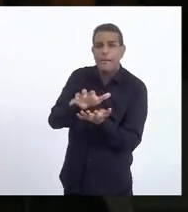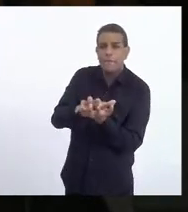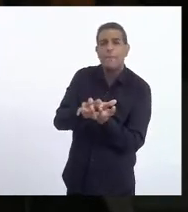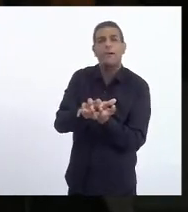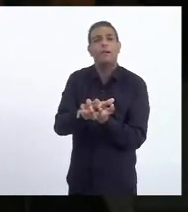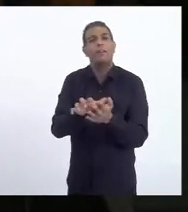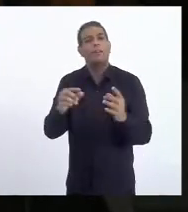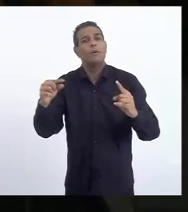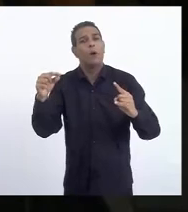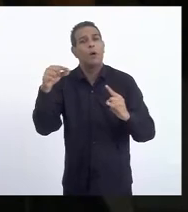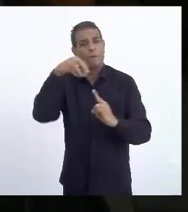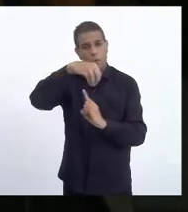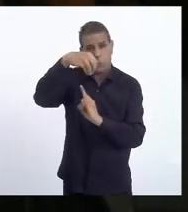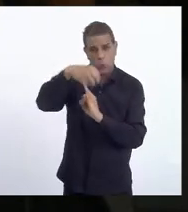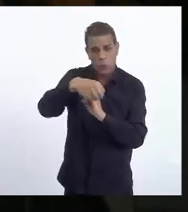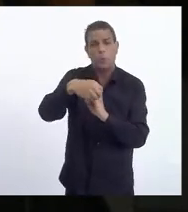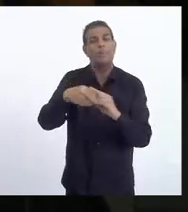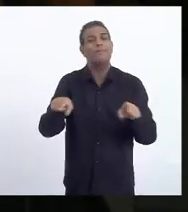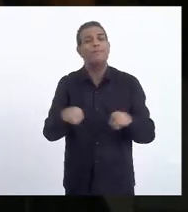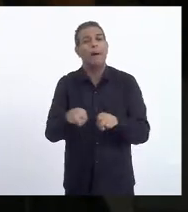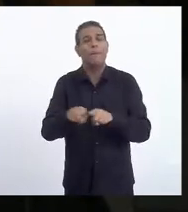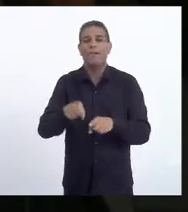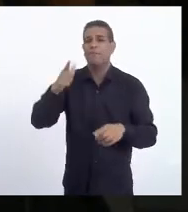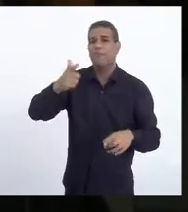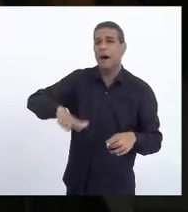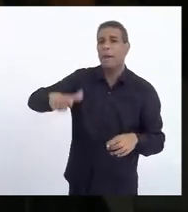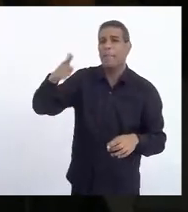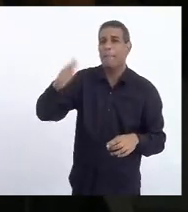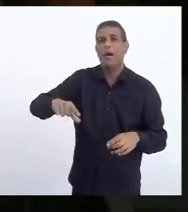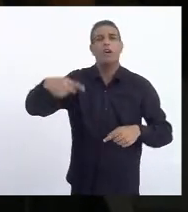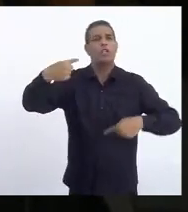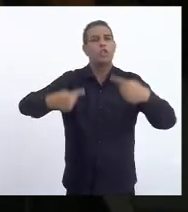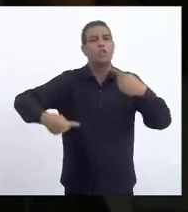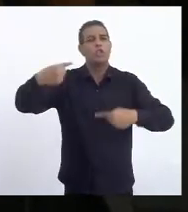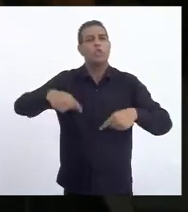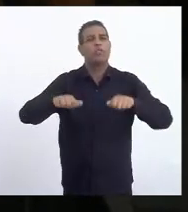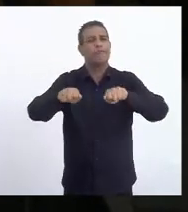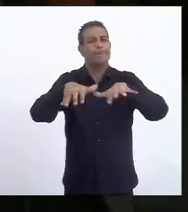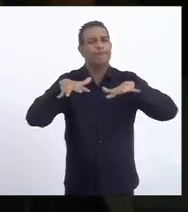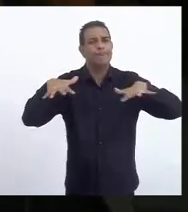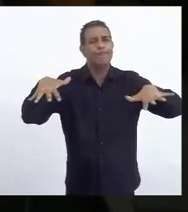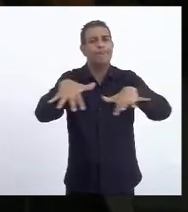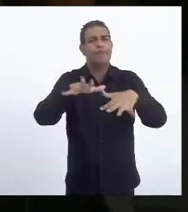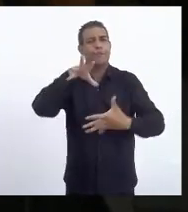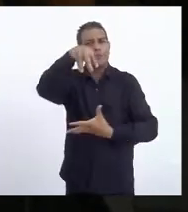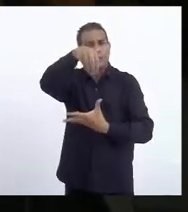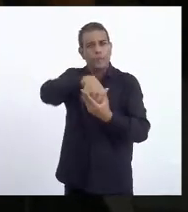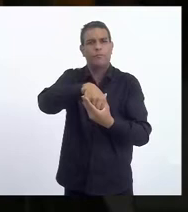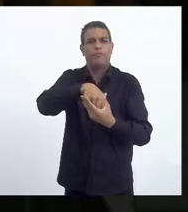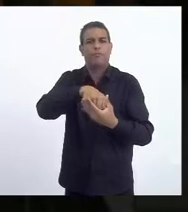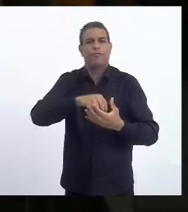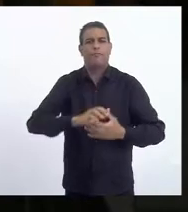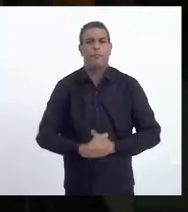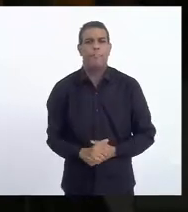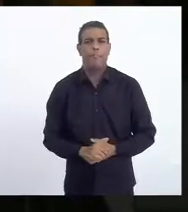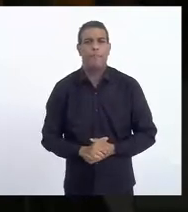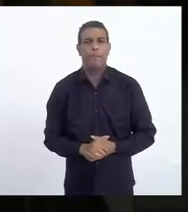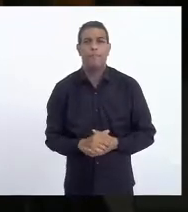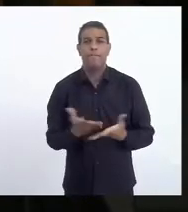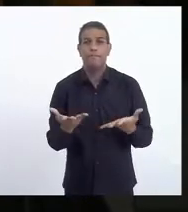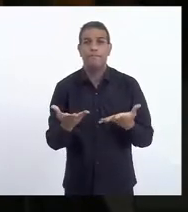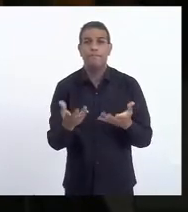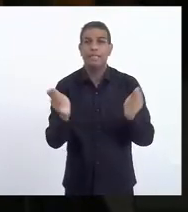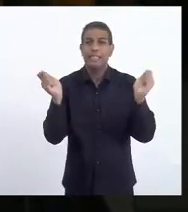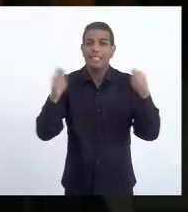da Fiocruz fora o Distrito Industrial que tem naquela região EA